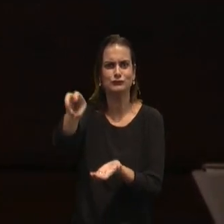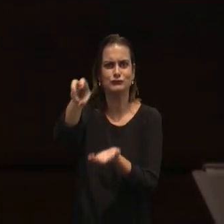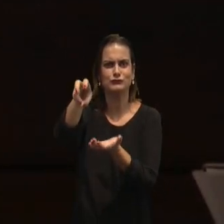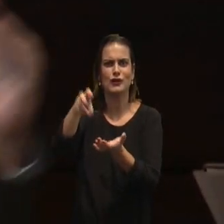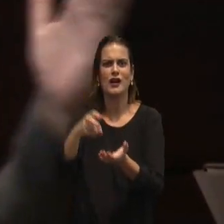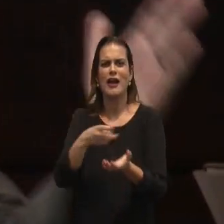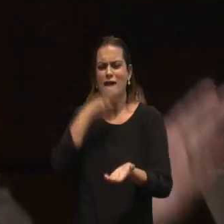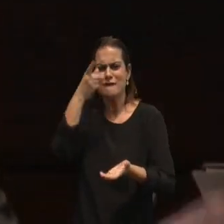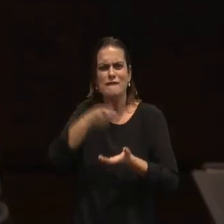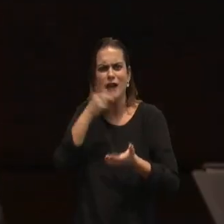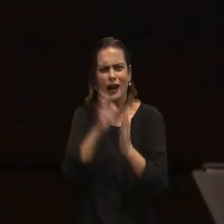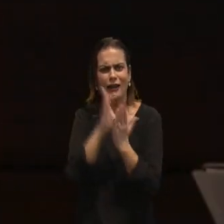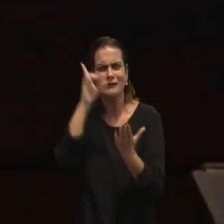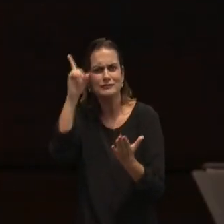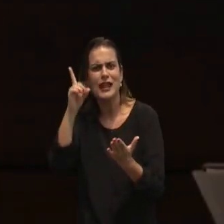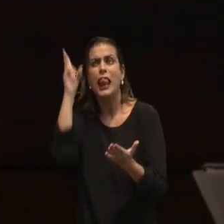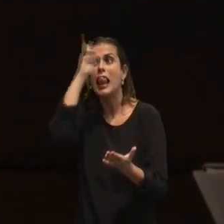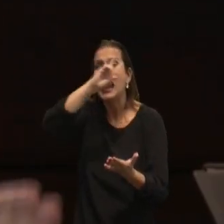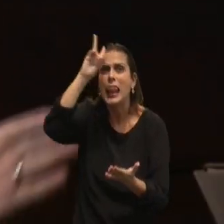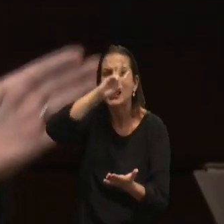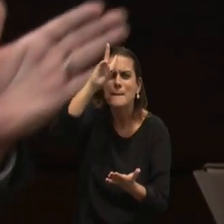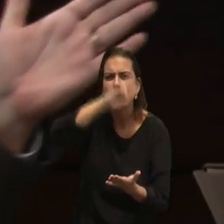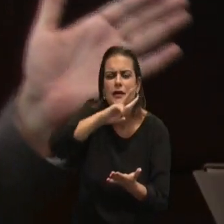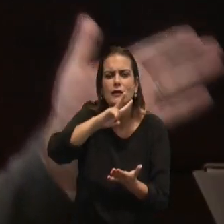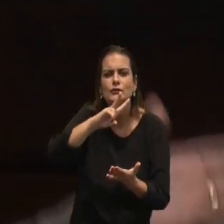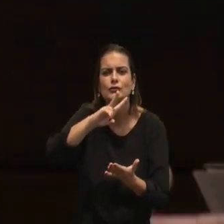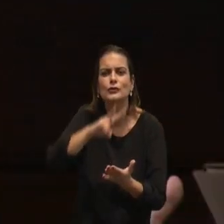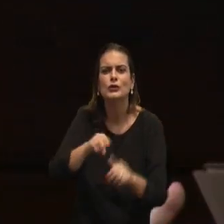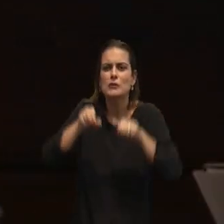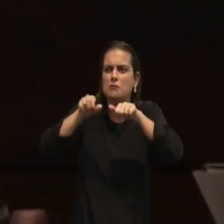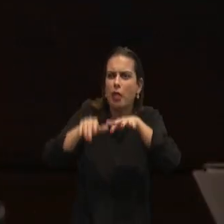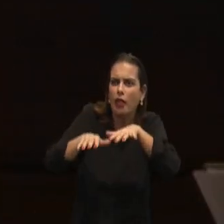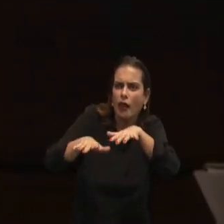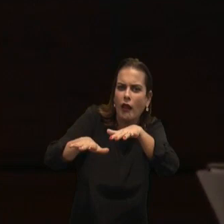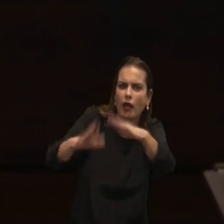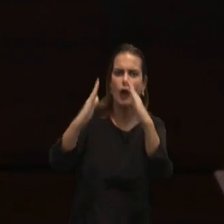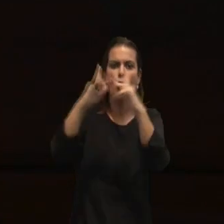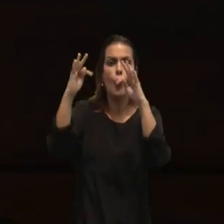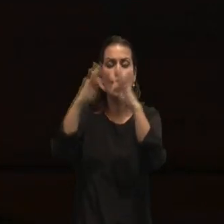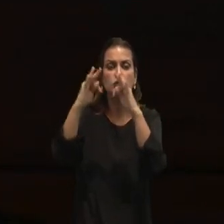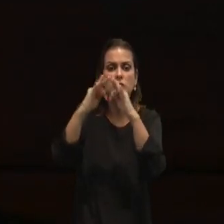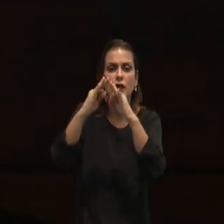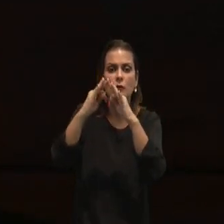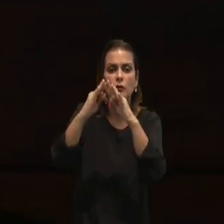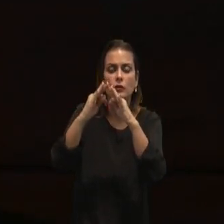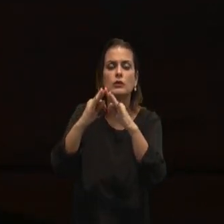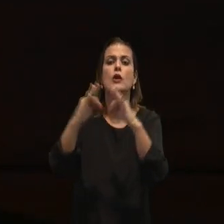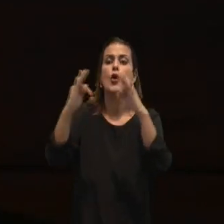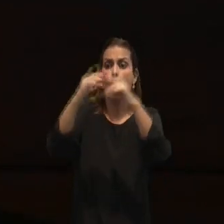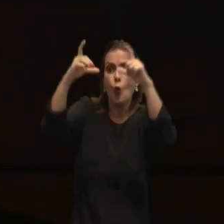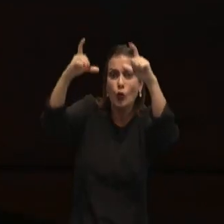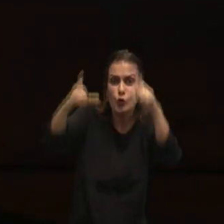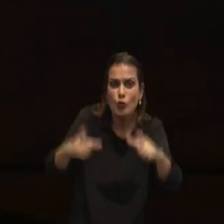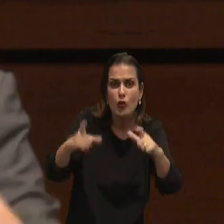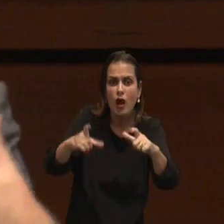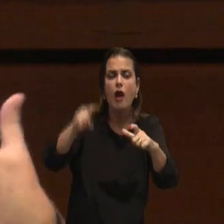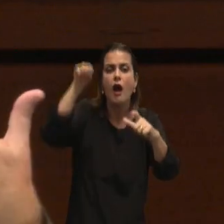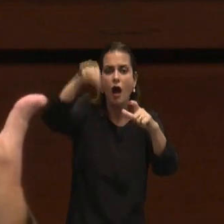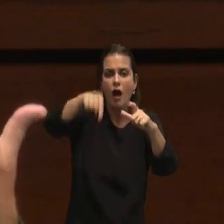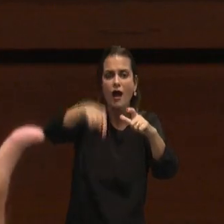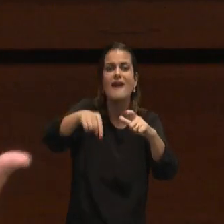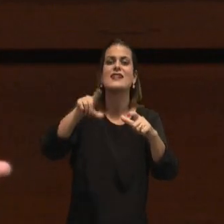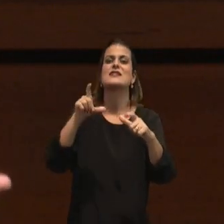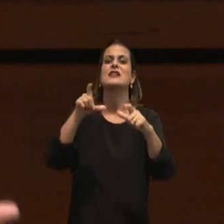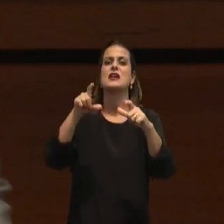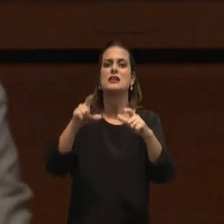palavra, lembrando da palavra, em direção ao templo. E o templo era exatamente aquele